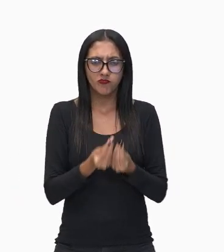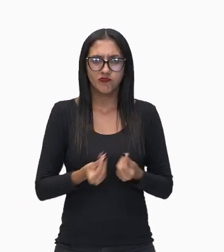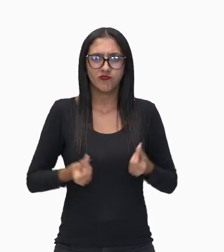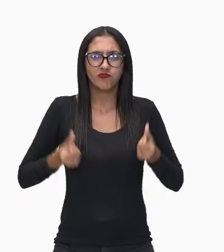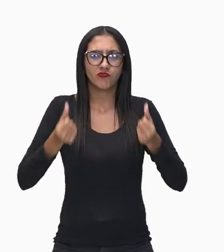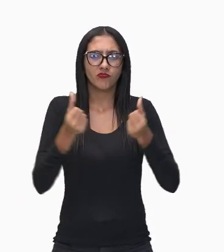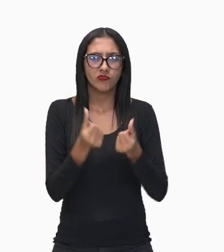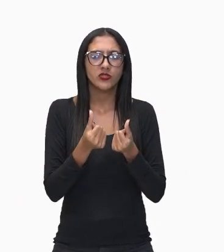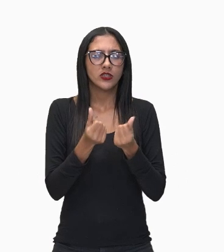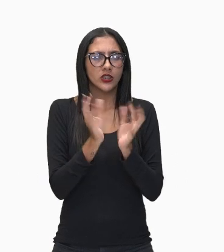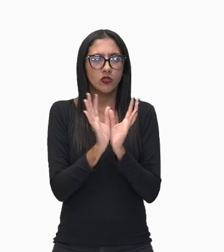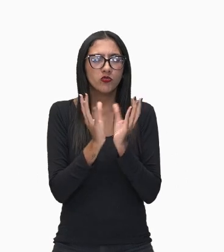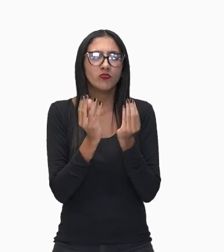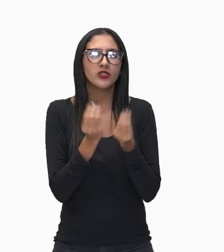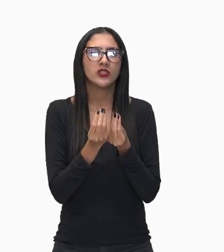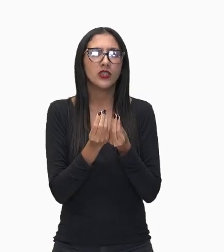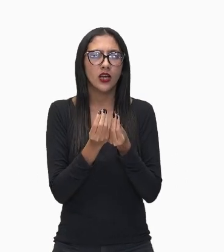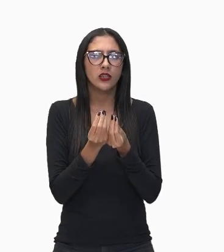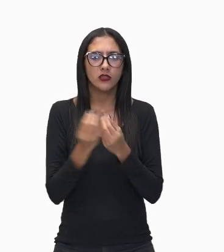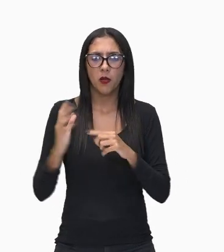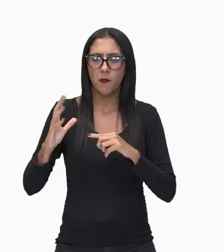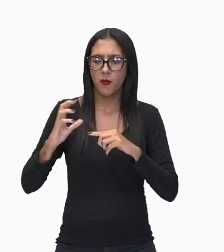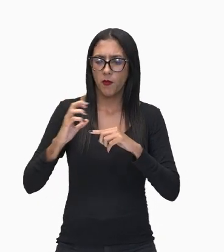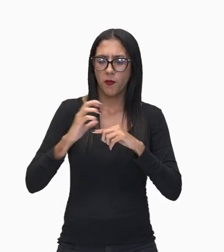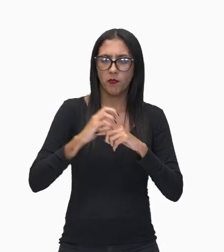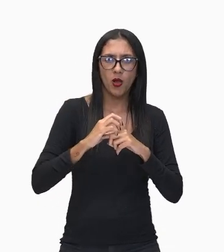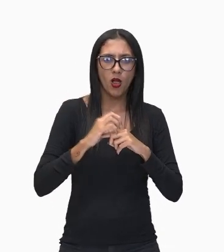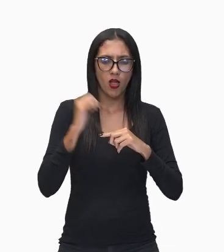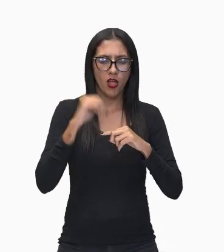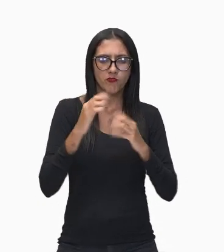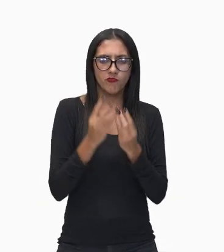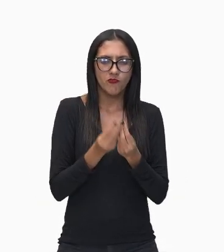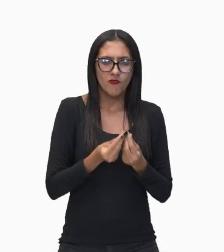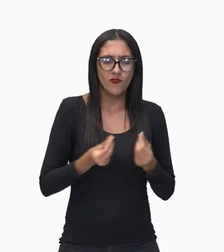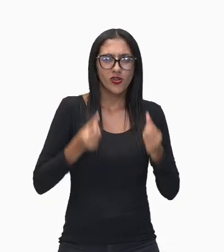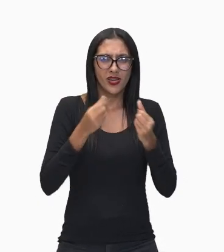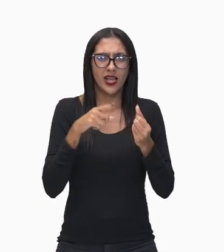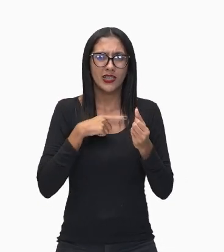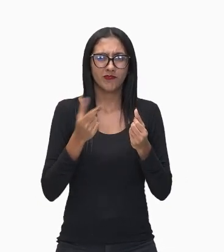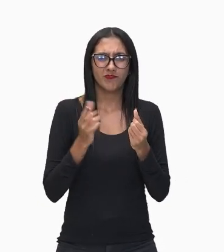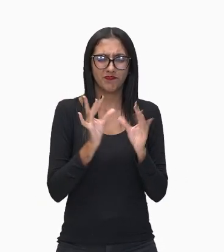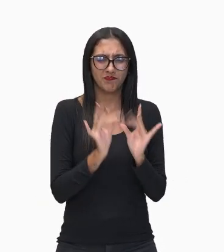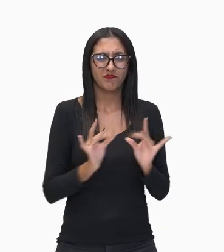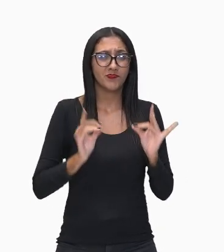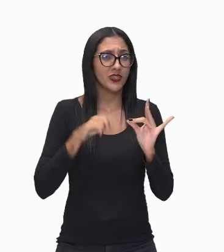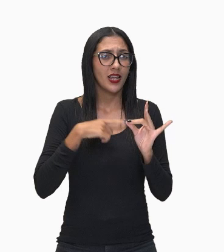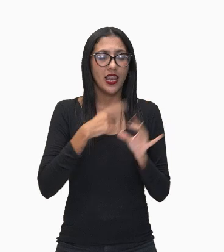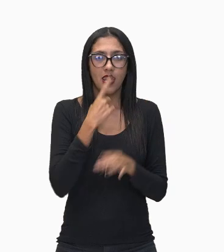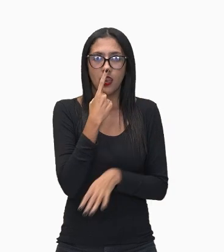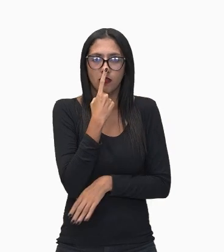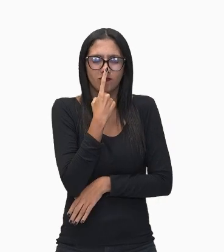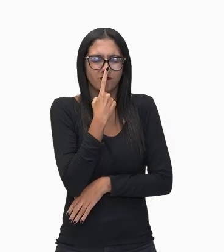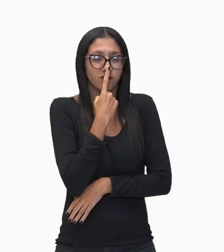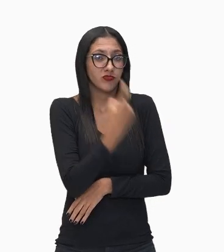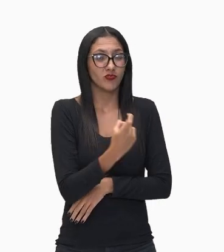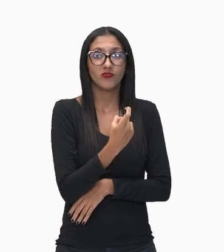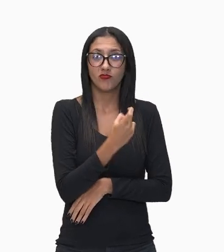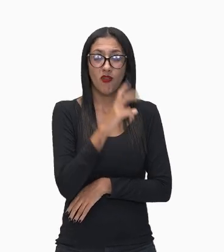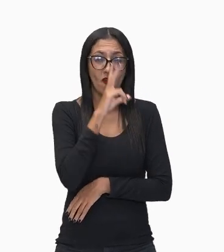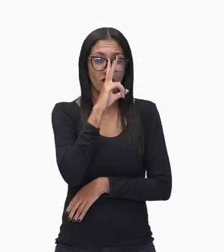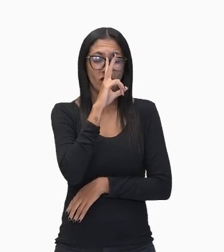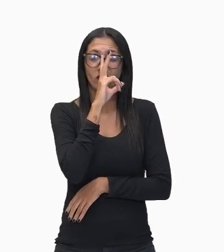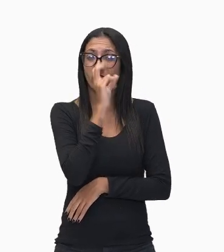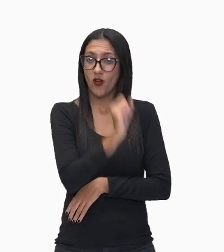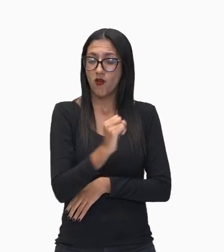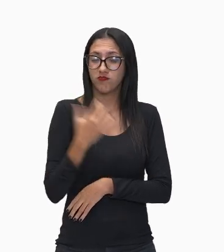decomposição da matéria orgânica, e é aquele líquido que tem um cheiro, né, bem forte,